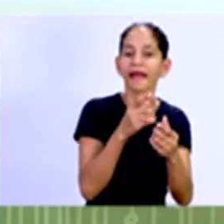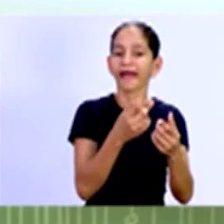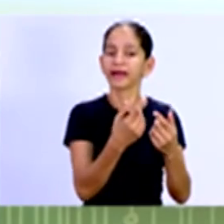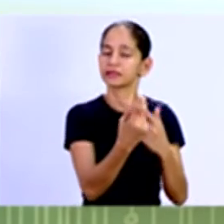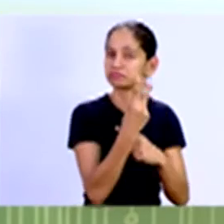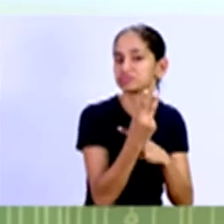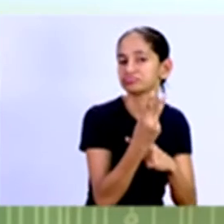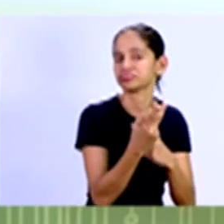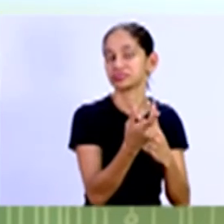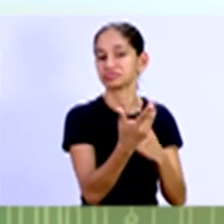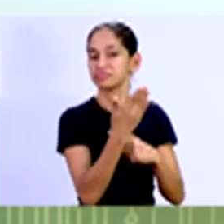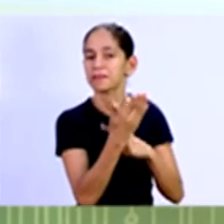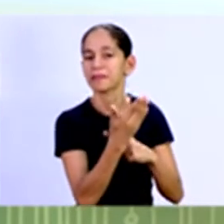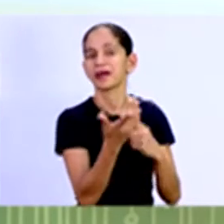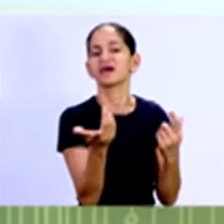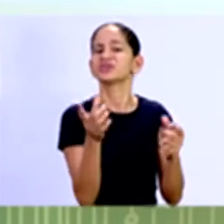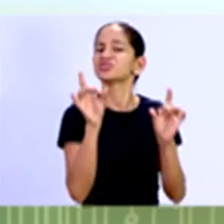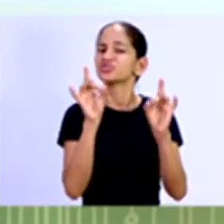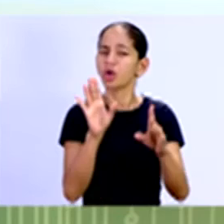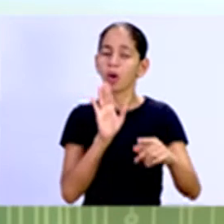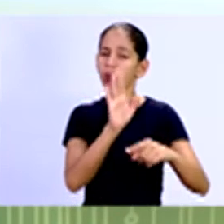com o meu marido como fim, a